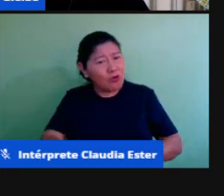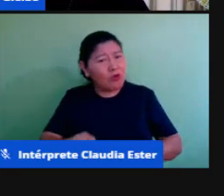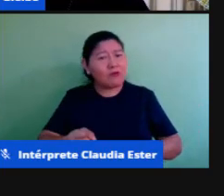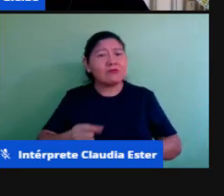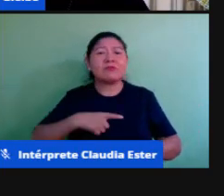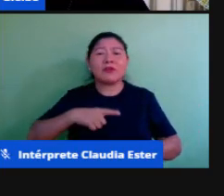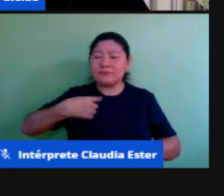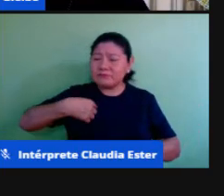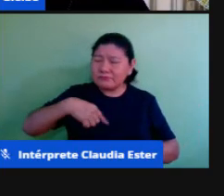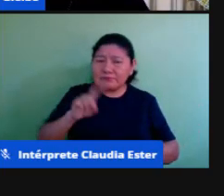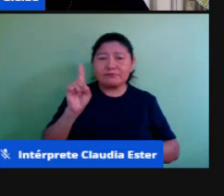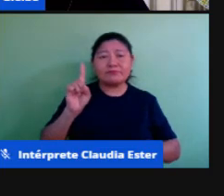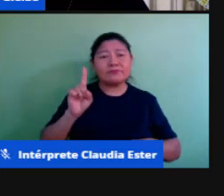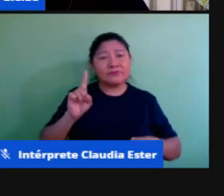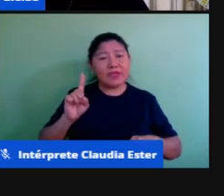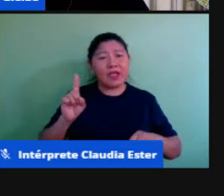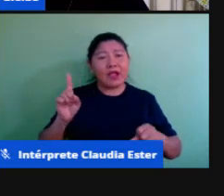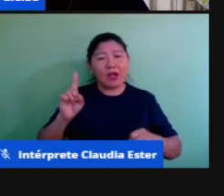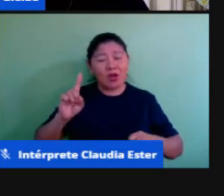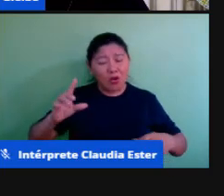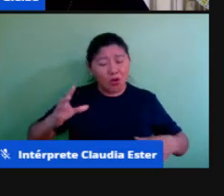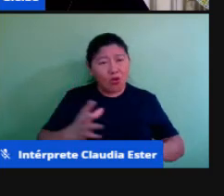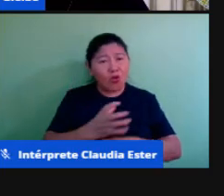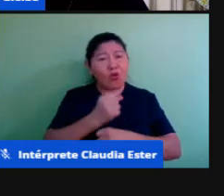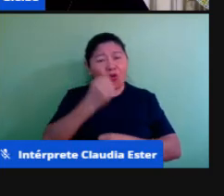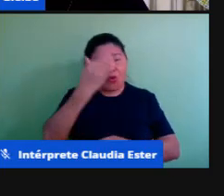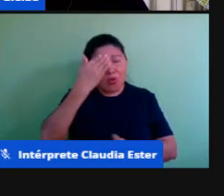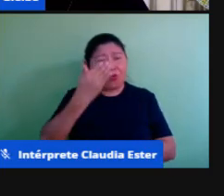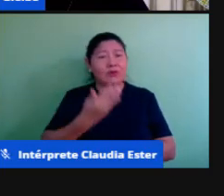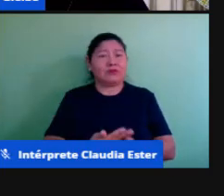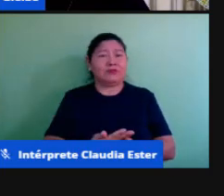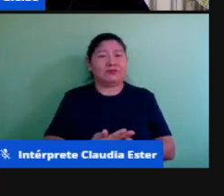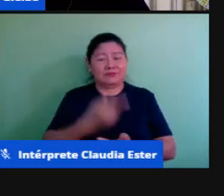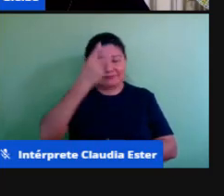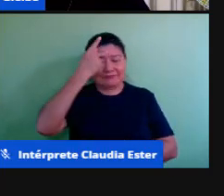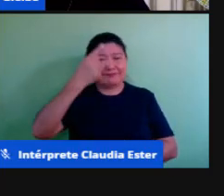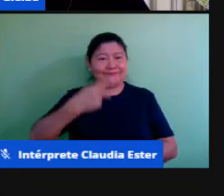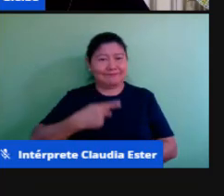buscar forças e fazer do tempo o seu aliado.